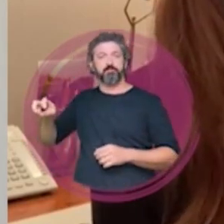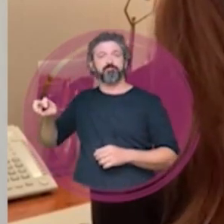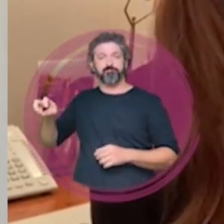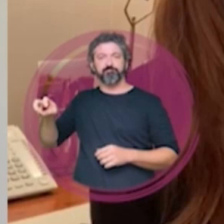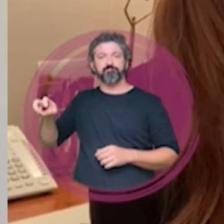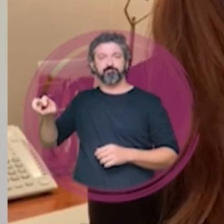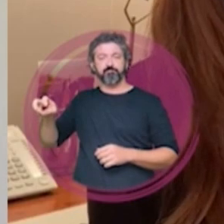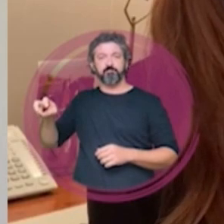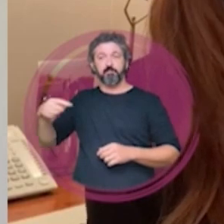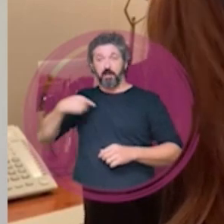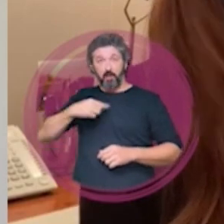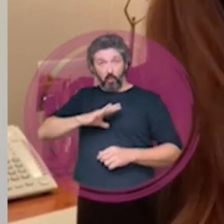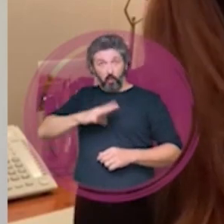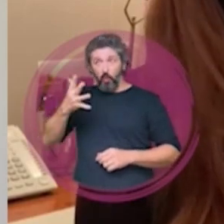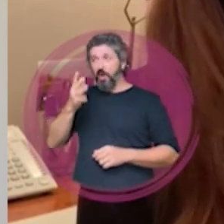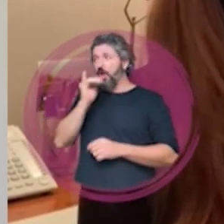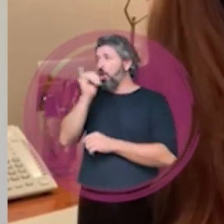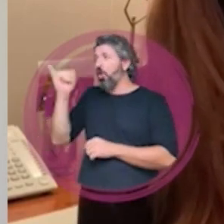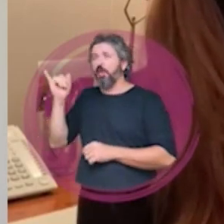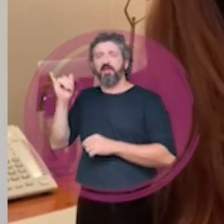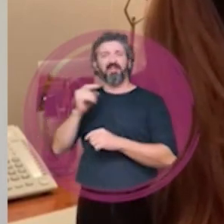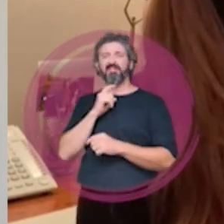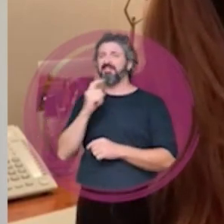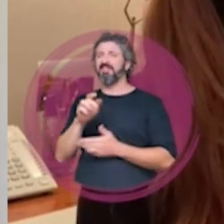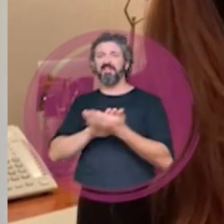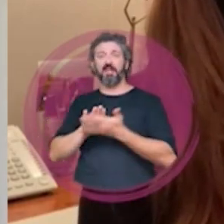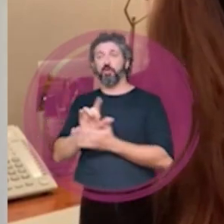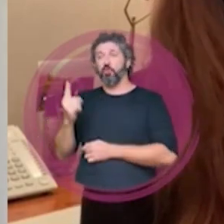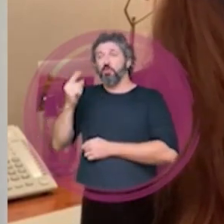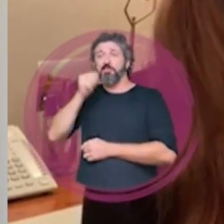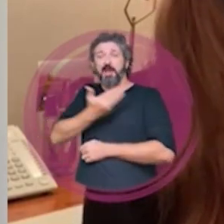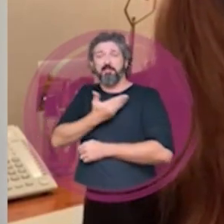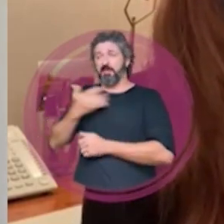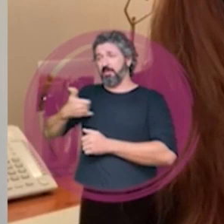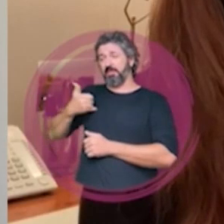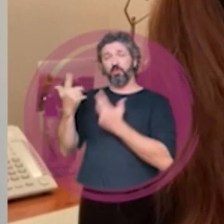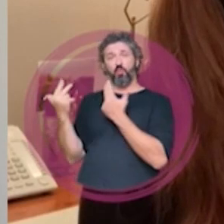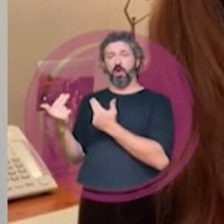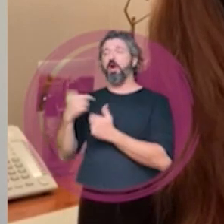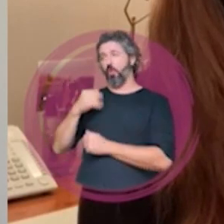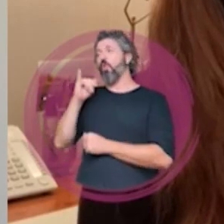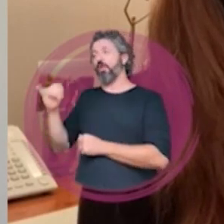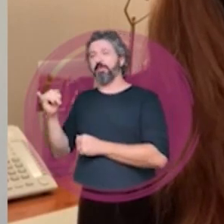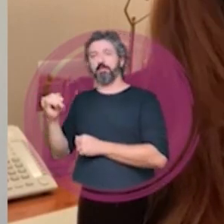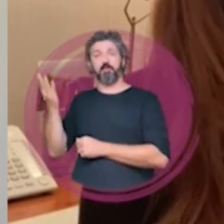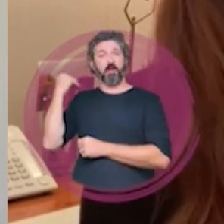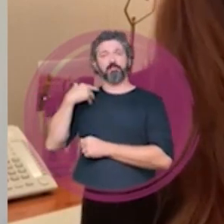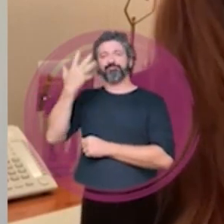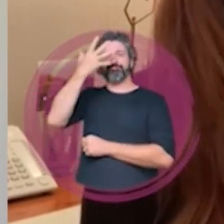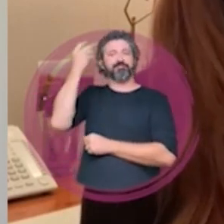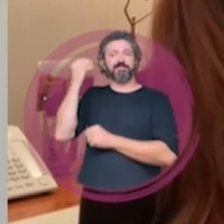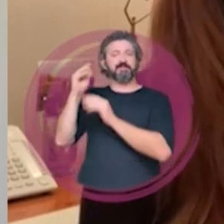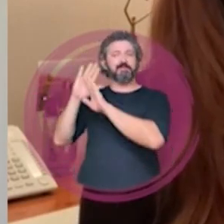correndo. Eu não tive coragem de contar para ninguém, só para uma amiga da minha idade. Eu